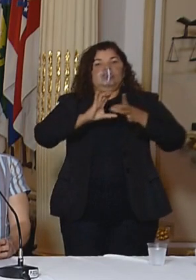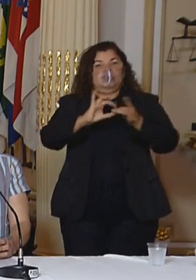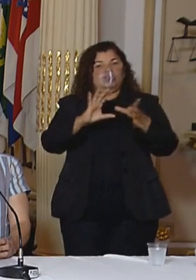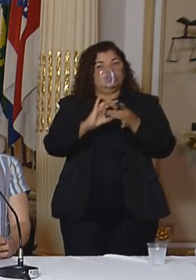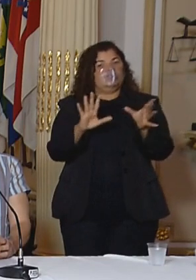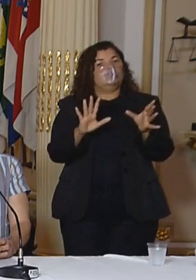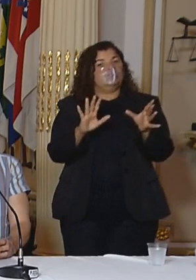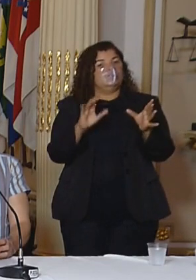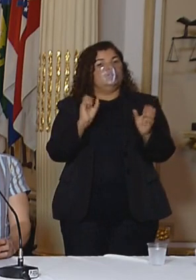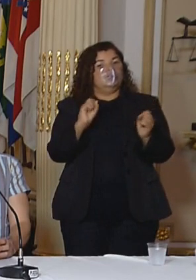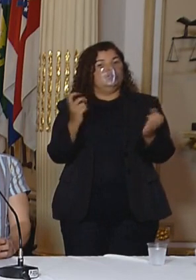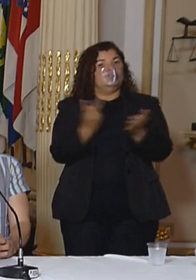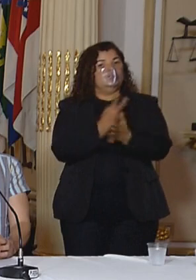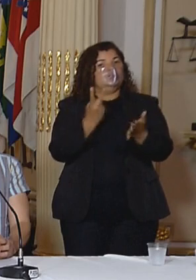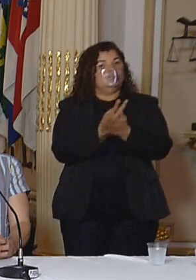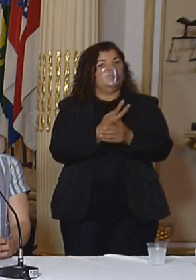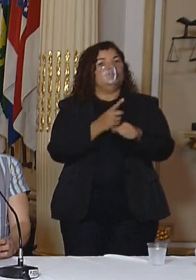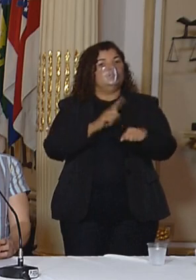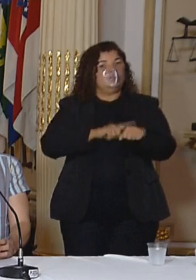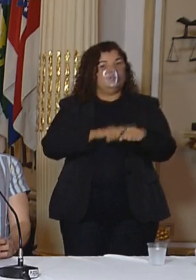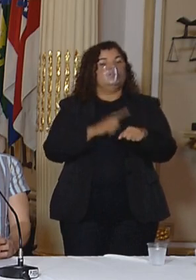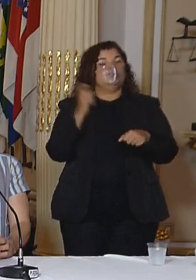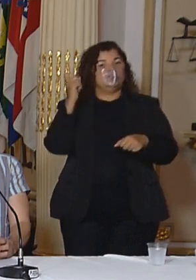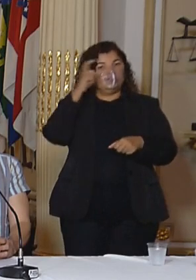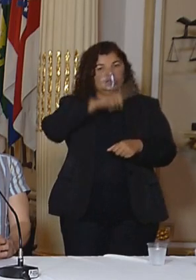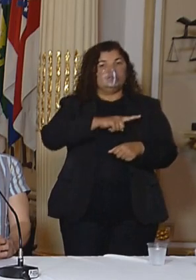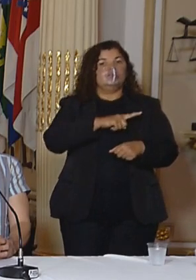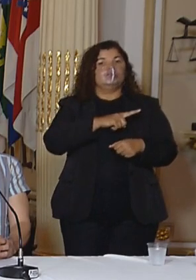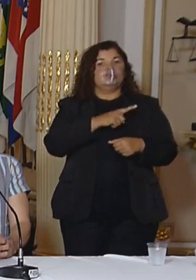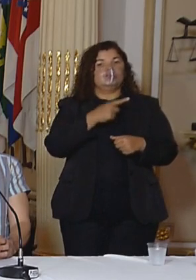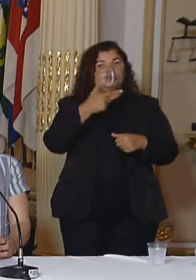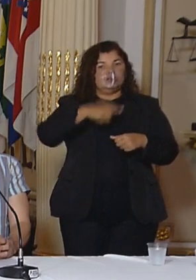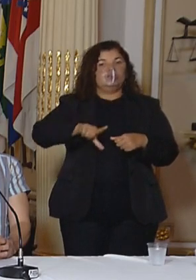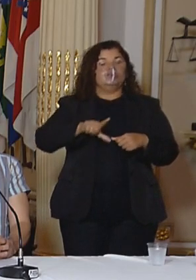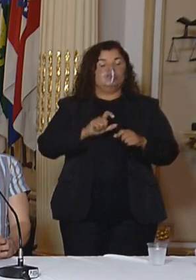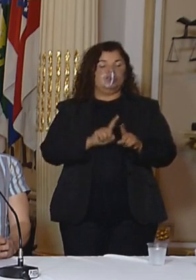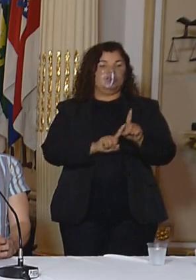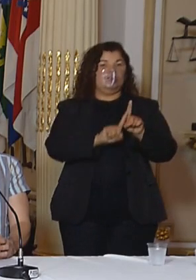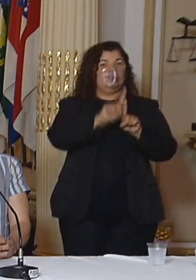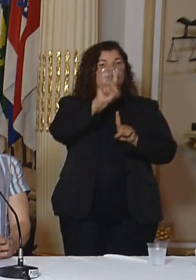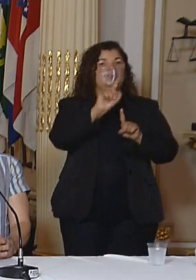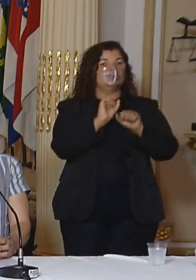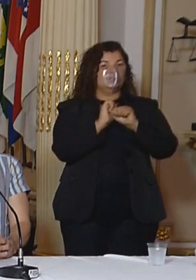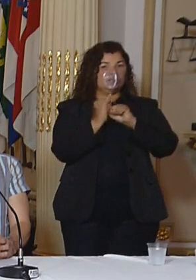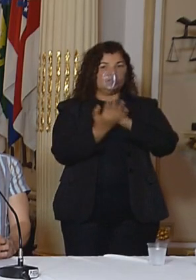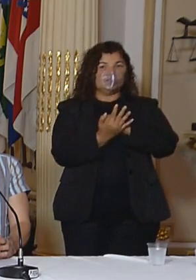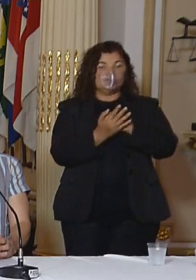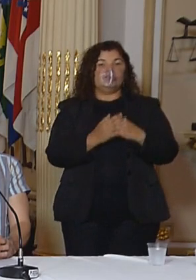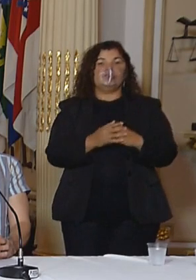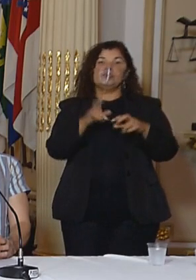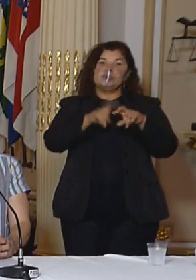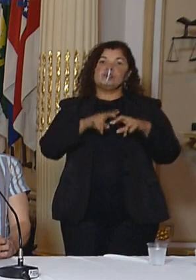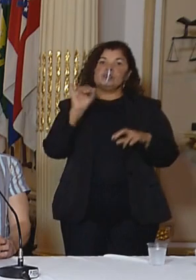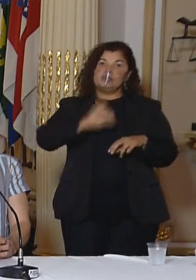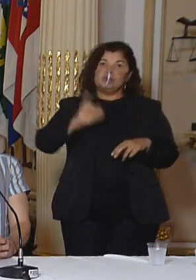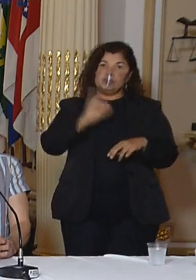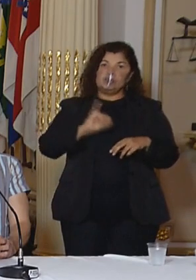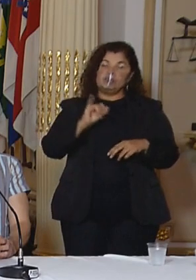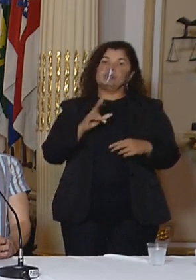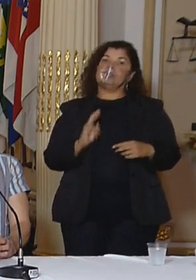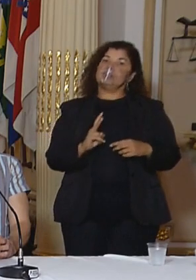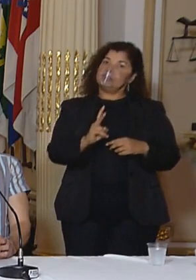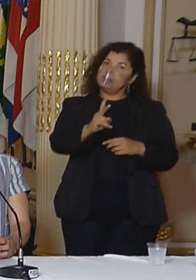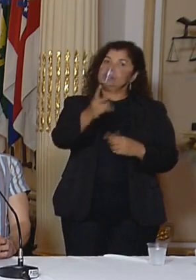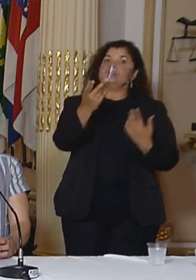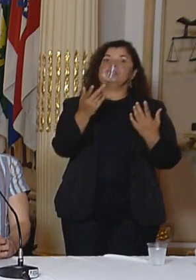haja novos momentos de novos aumentos do número de casos. E é fundamental que a gente continue a